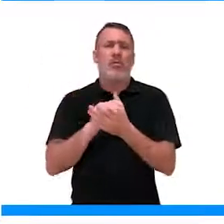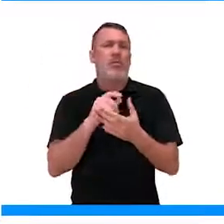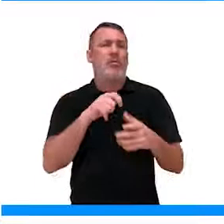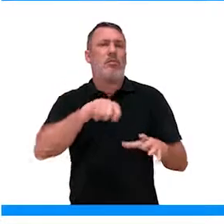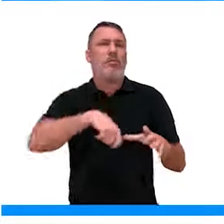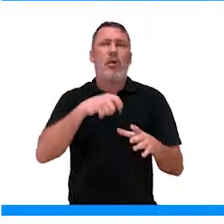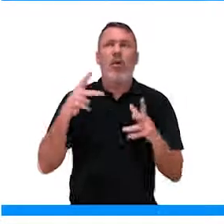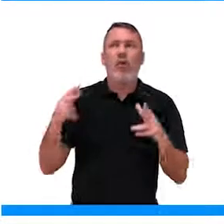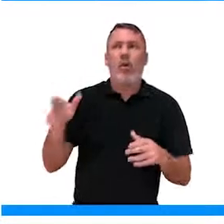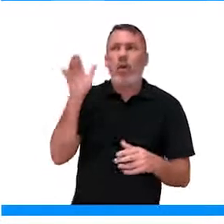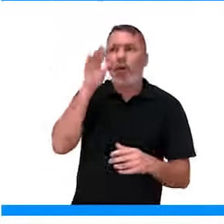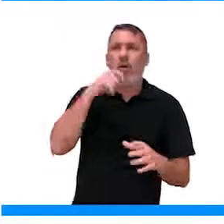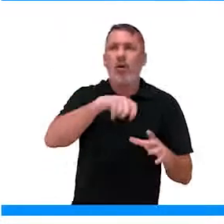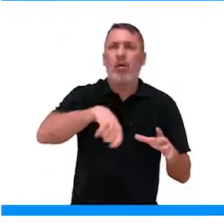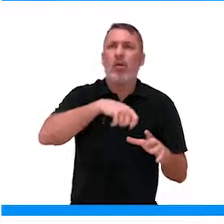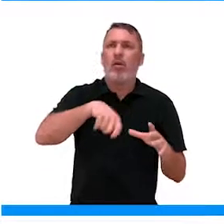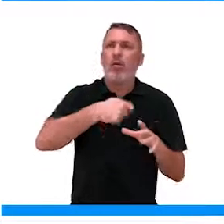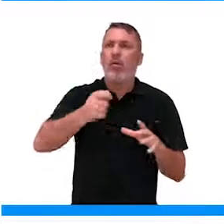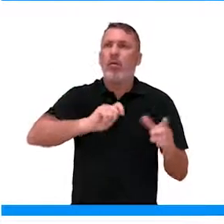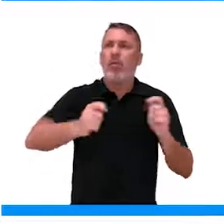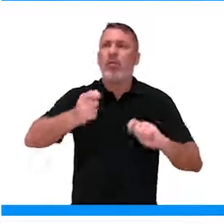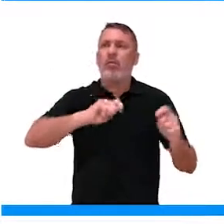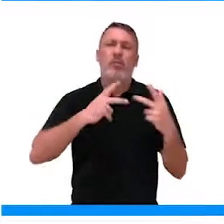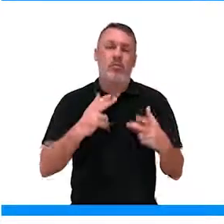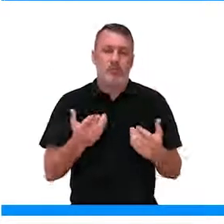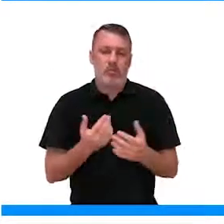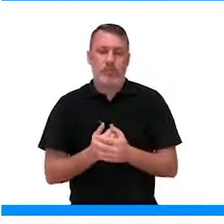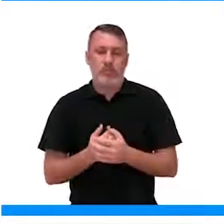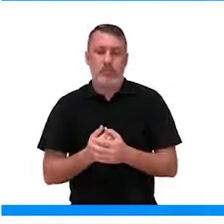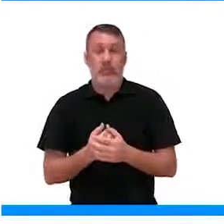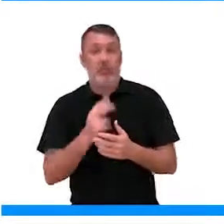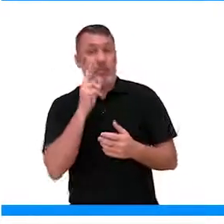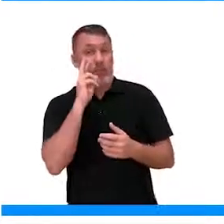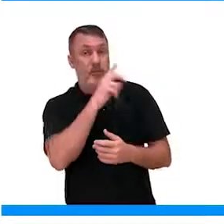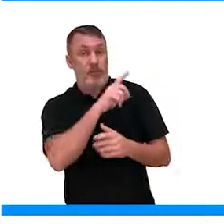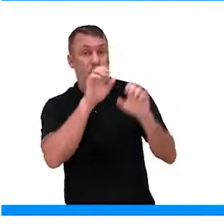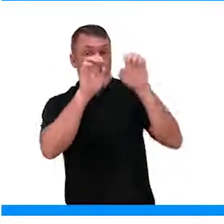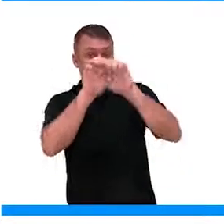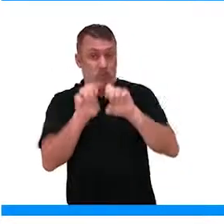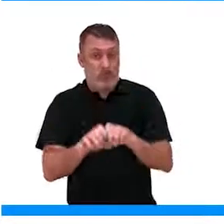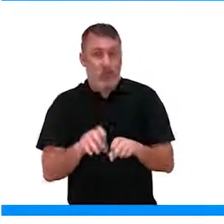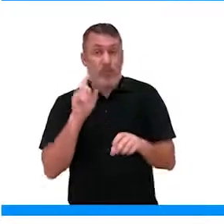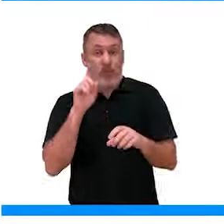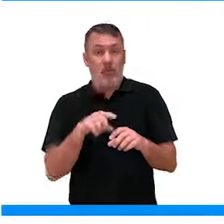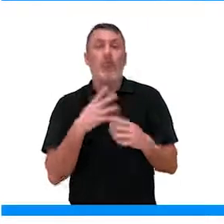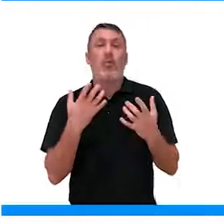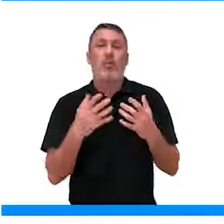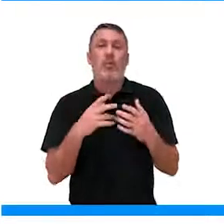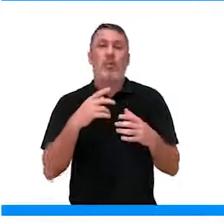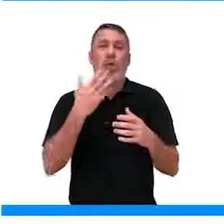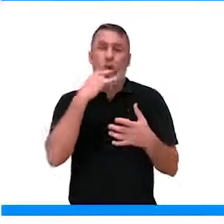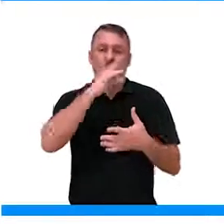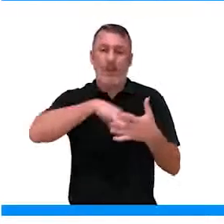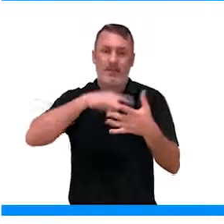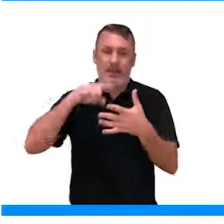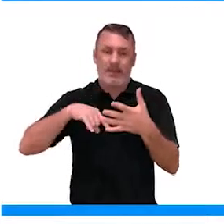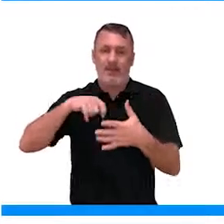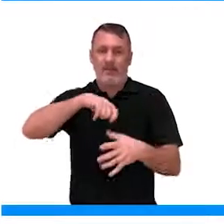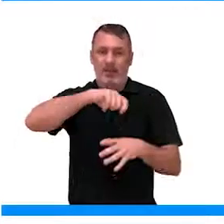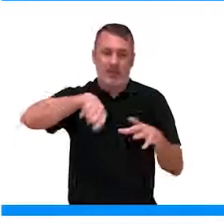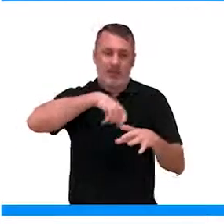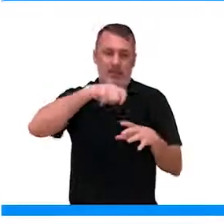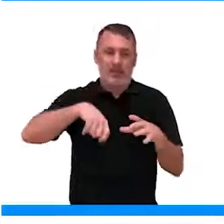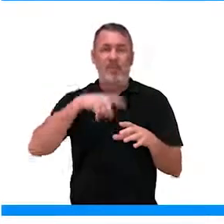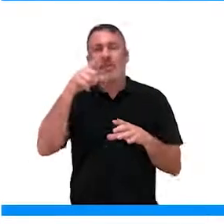fazer a receita simultaneamente. Então, a gente tem a estrutura de um gênero textual que é a receita culinária, porque a gente tem a lista